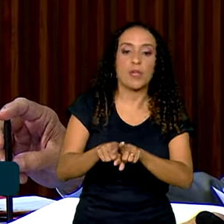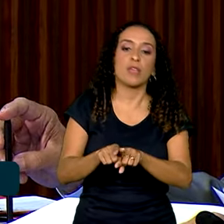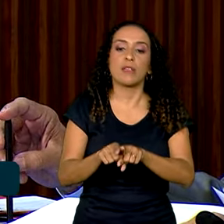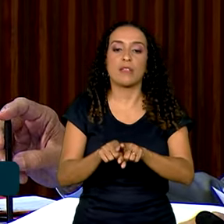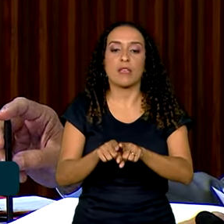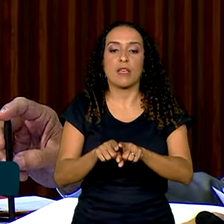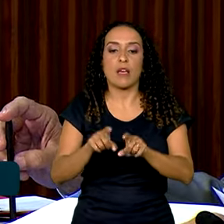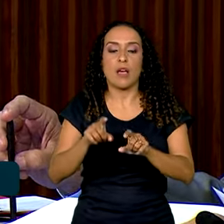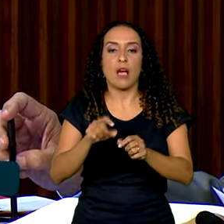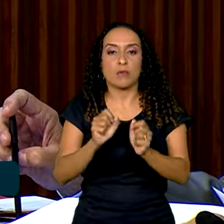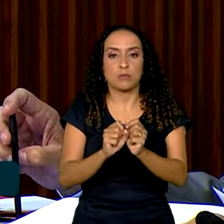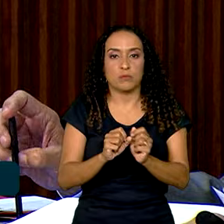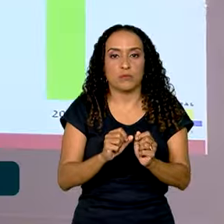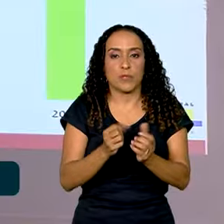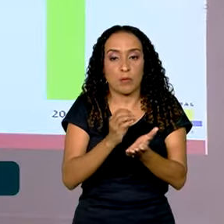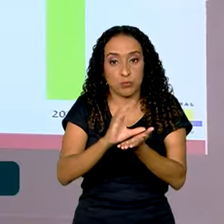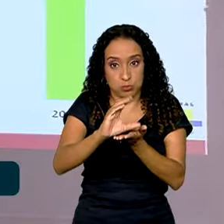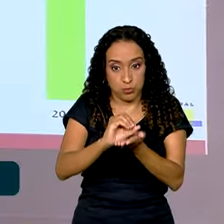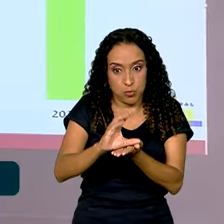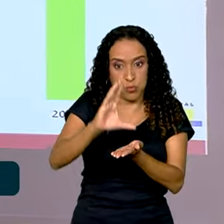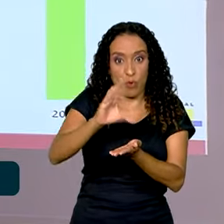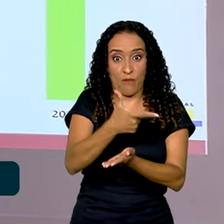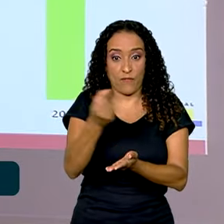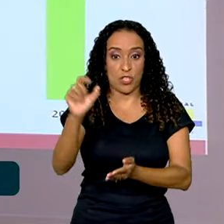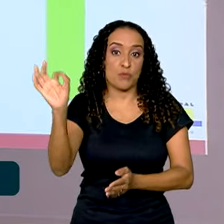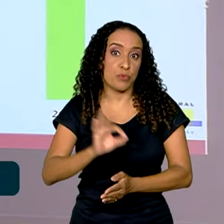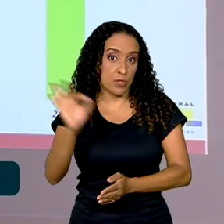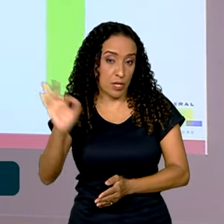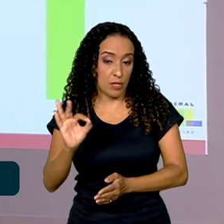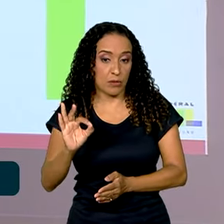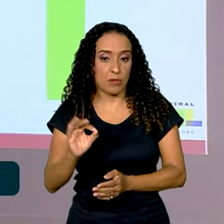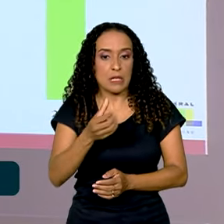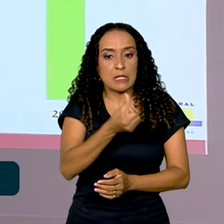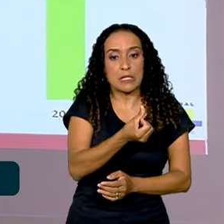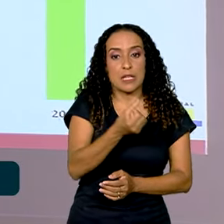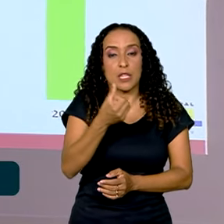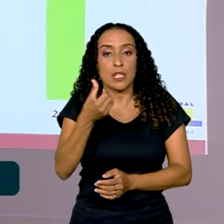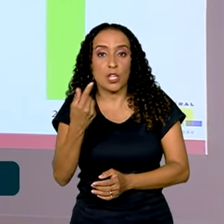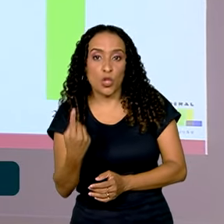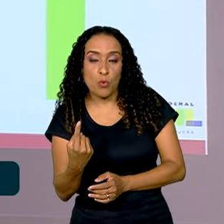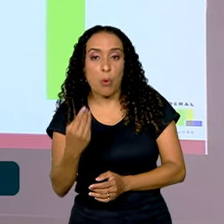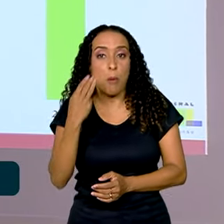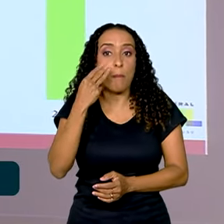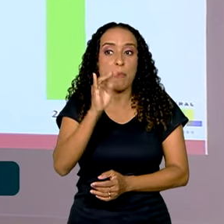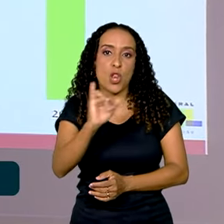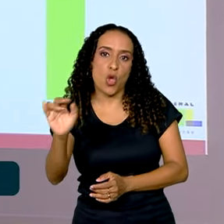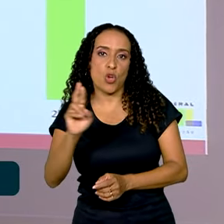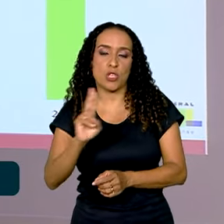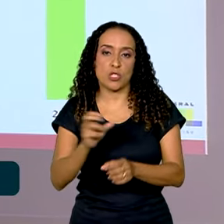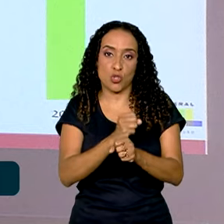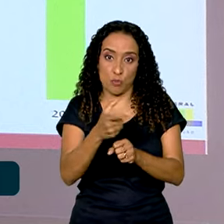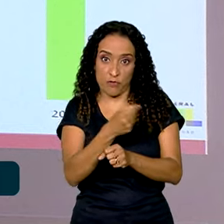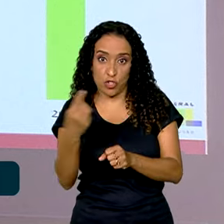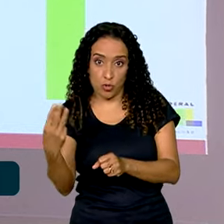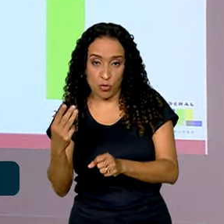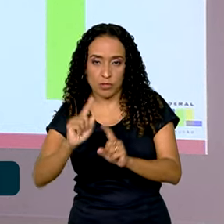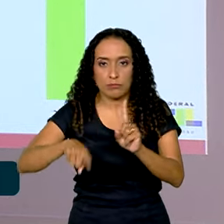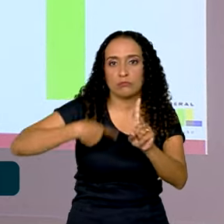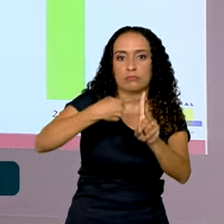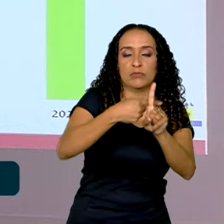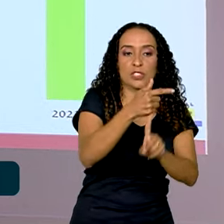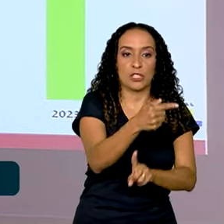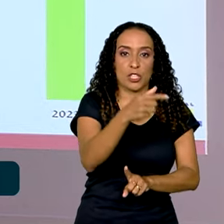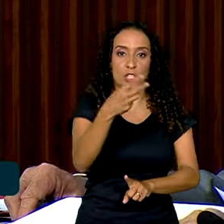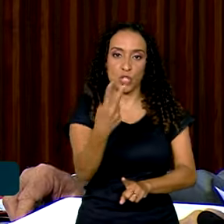Saúde aumentou 20%, saindo dos cerca de 61 bilhões de reais em 2022 para